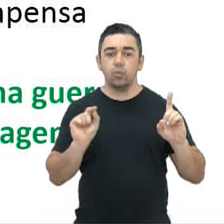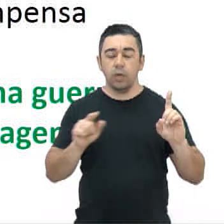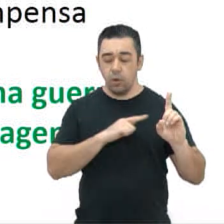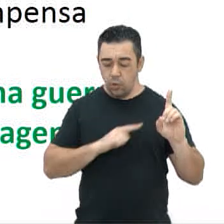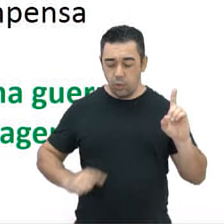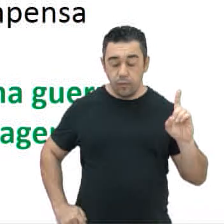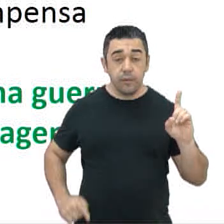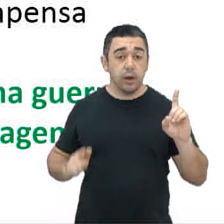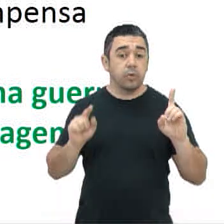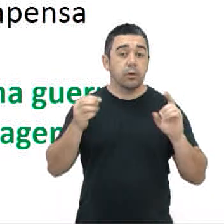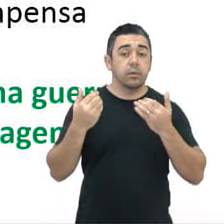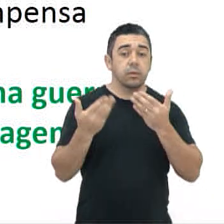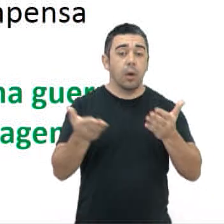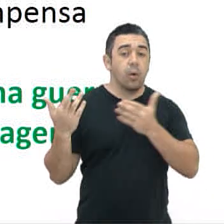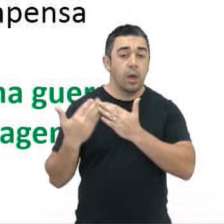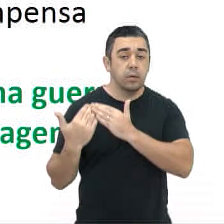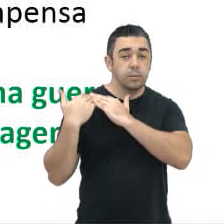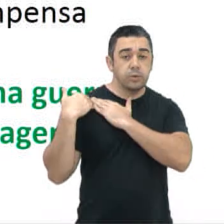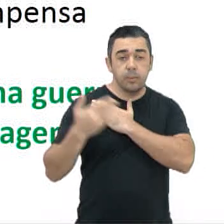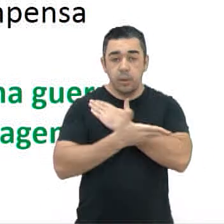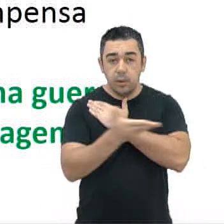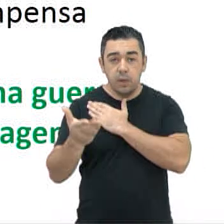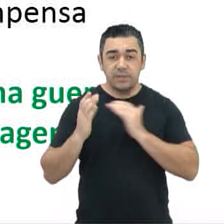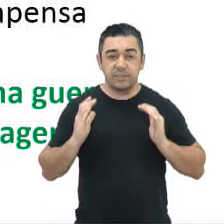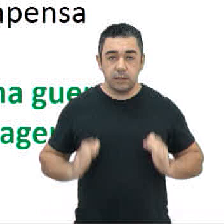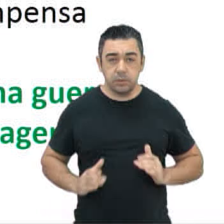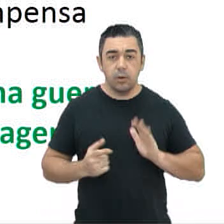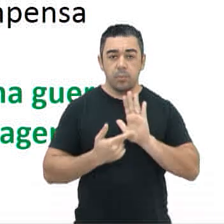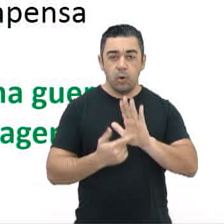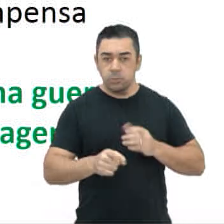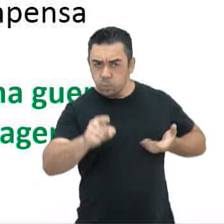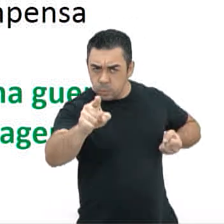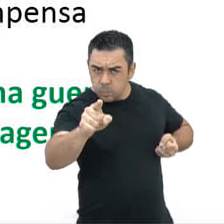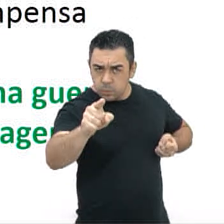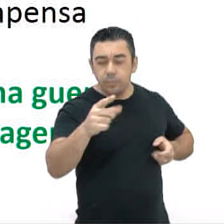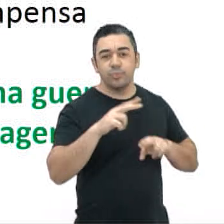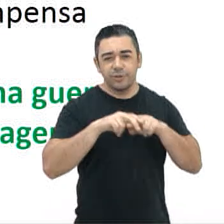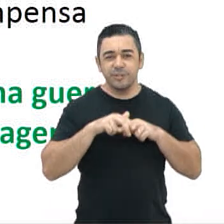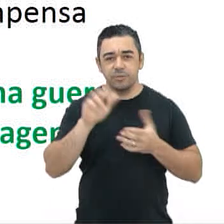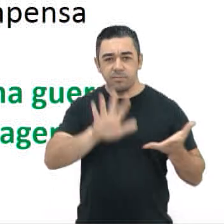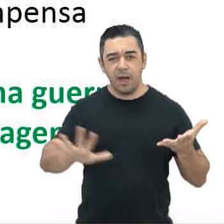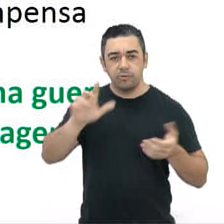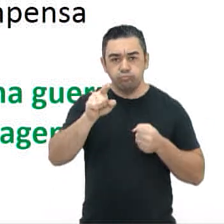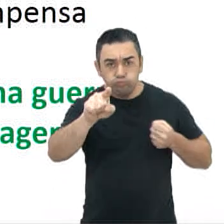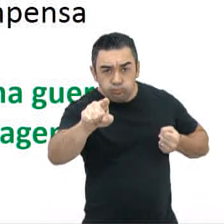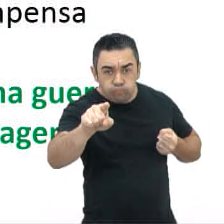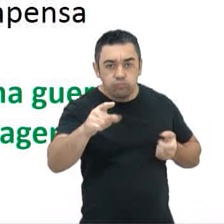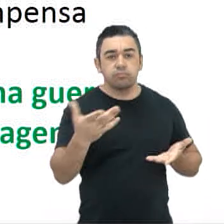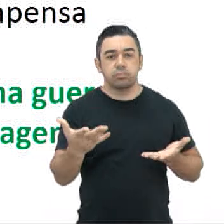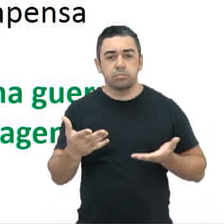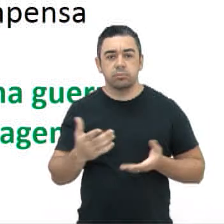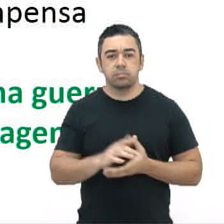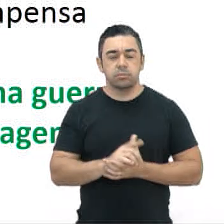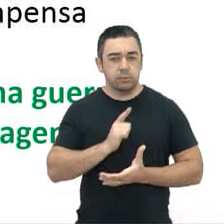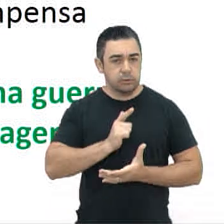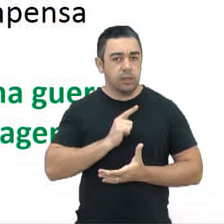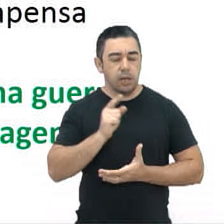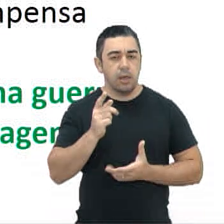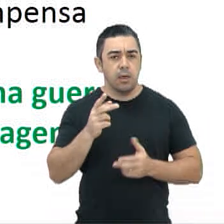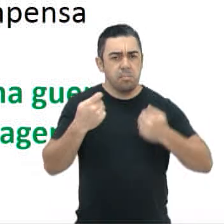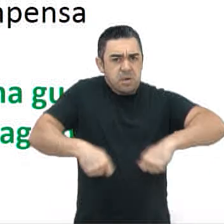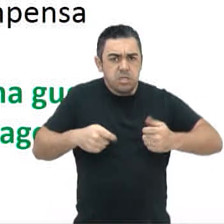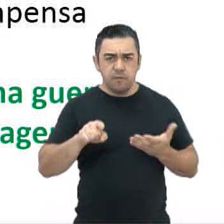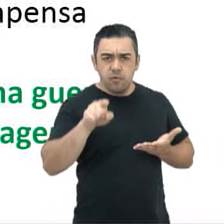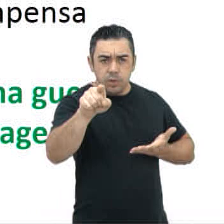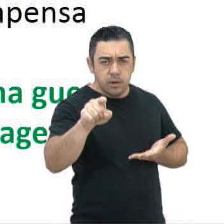responsabilidade de participação na guerra aos cidadãos, como demonstra o gesto impositivo do personagem. Né? Aquele dedo apontando,